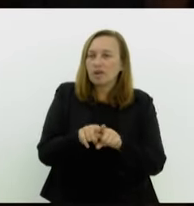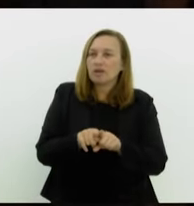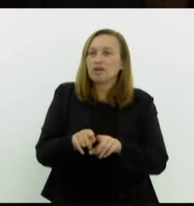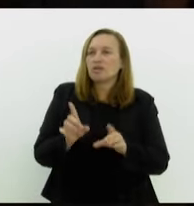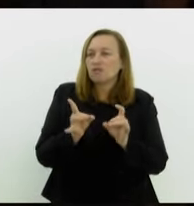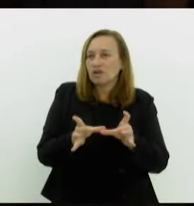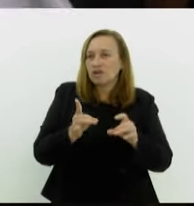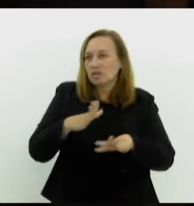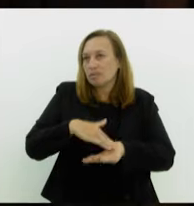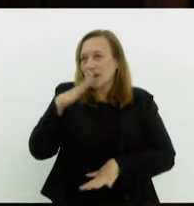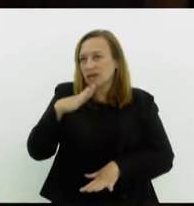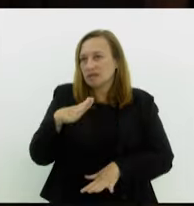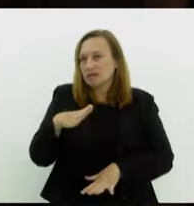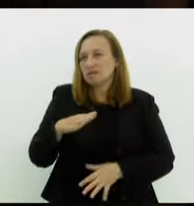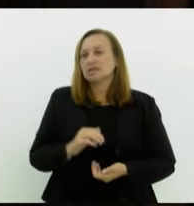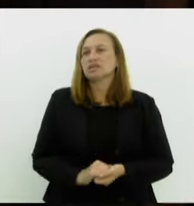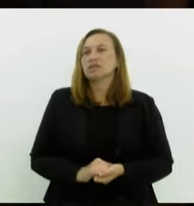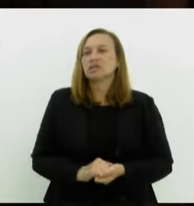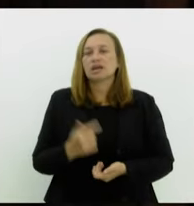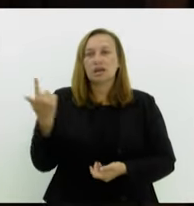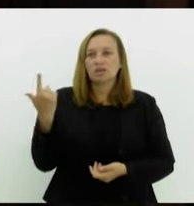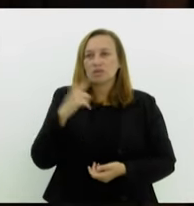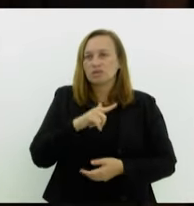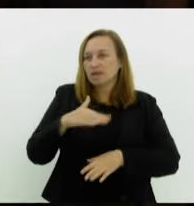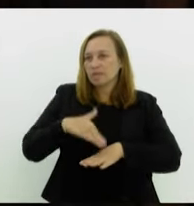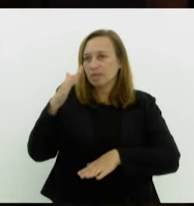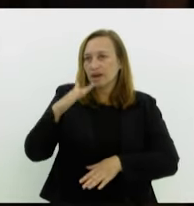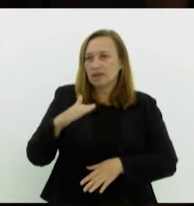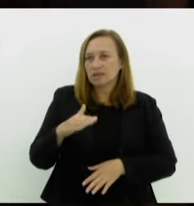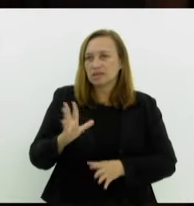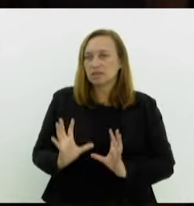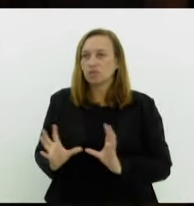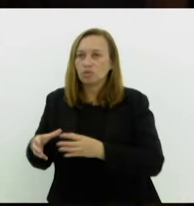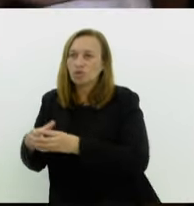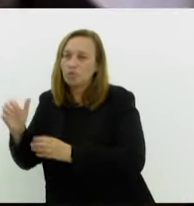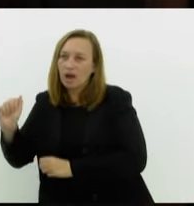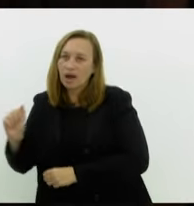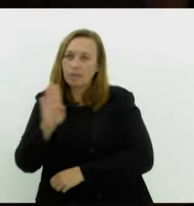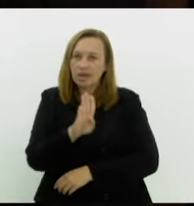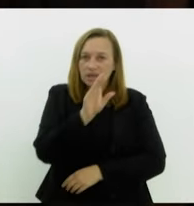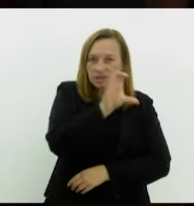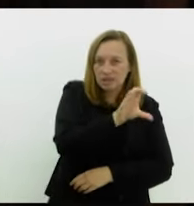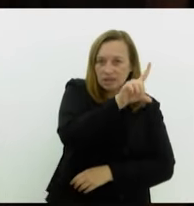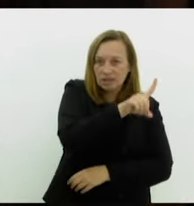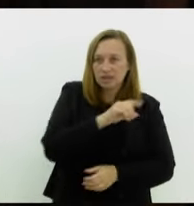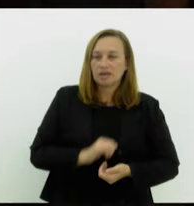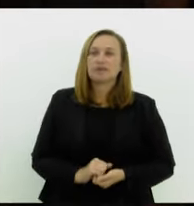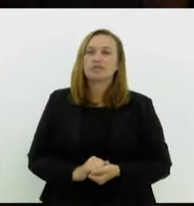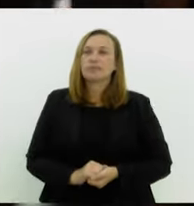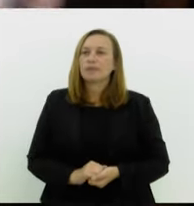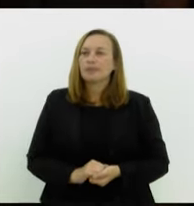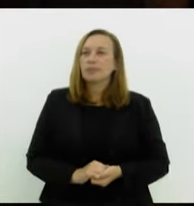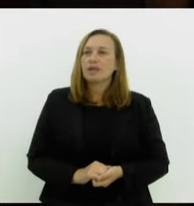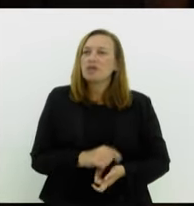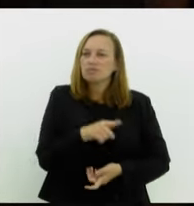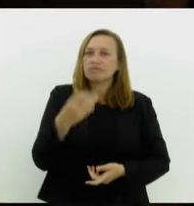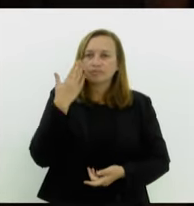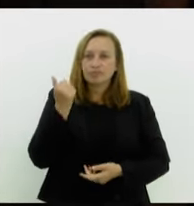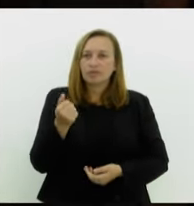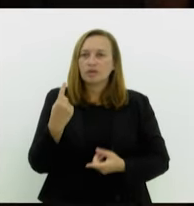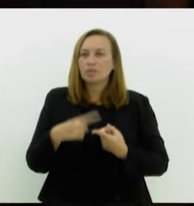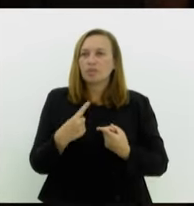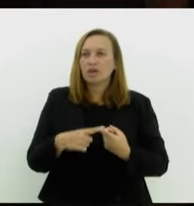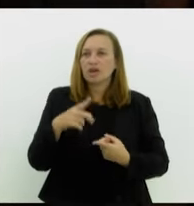mais ela fatura mais ela alcança não só um segmento a segmento a b d vocês sabem por que a